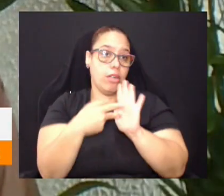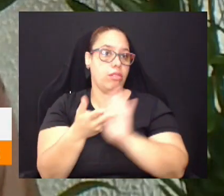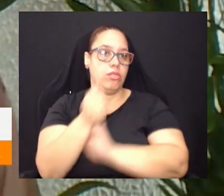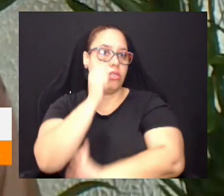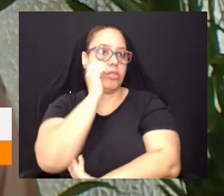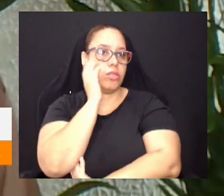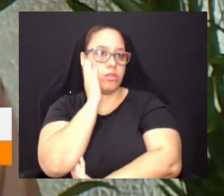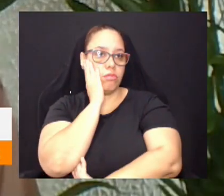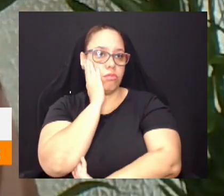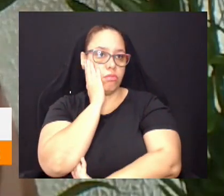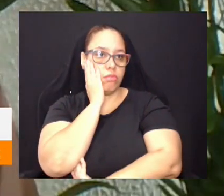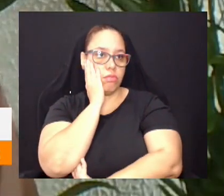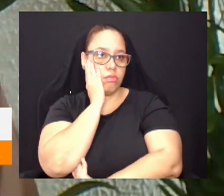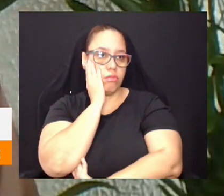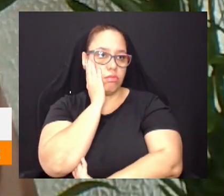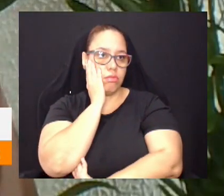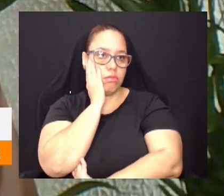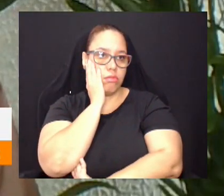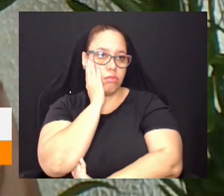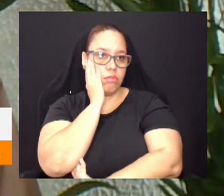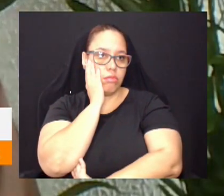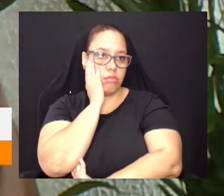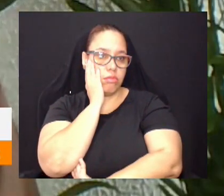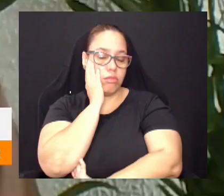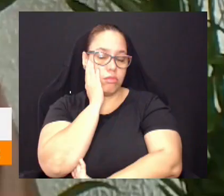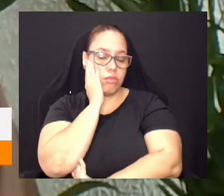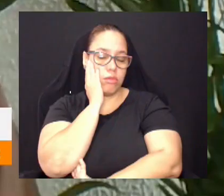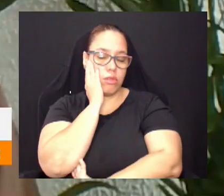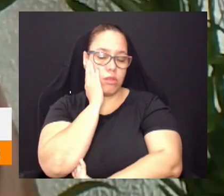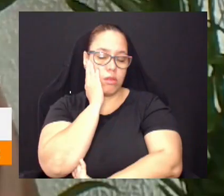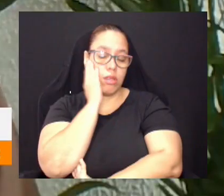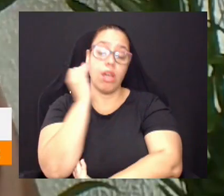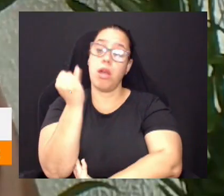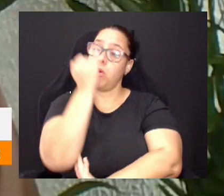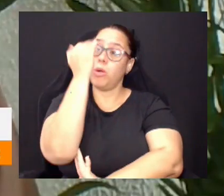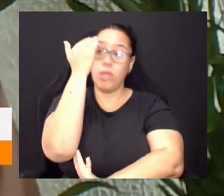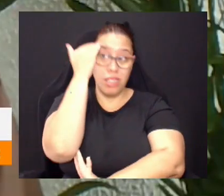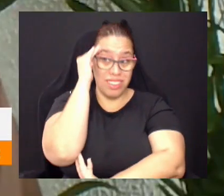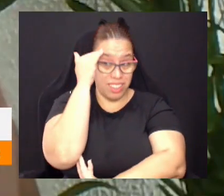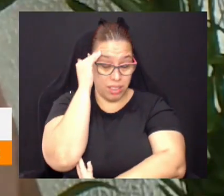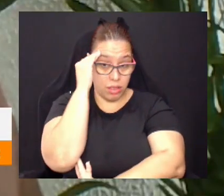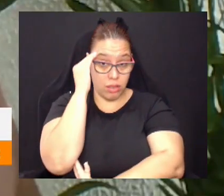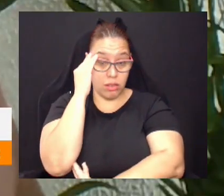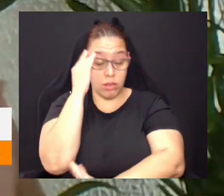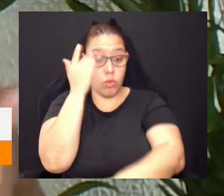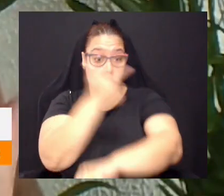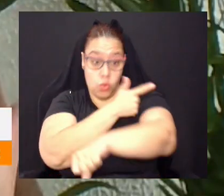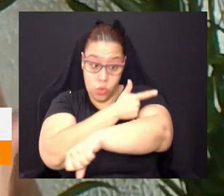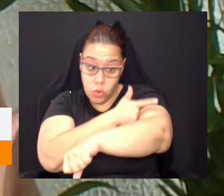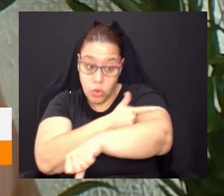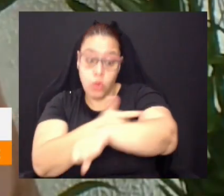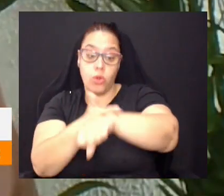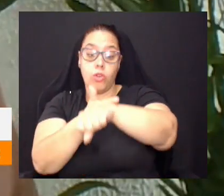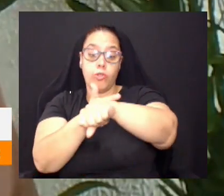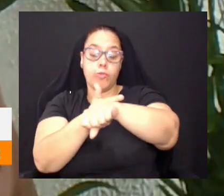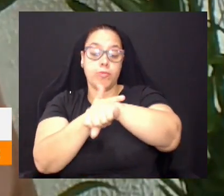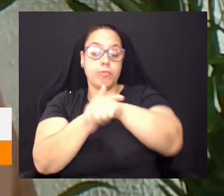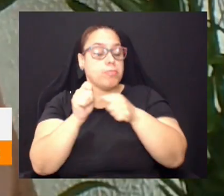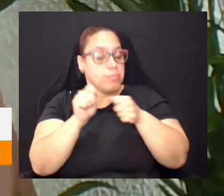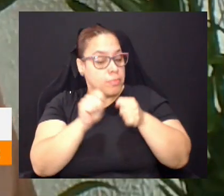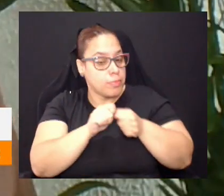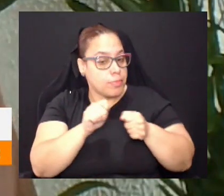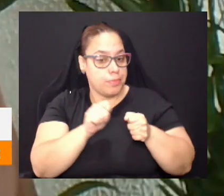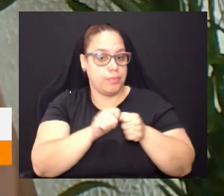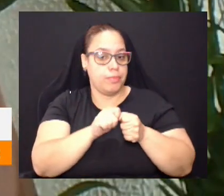E é importante ouvir essa voz e, com respeito, fazer ações